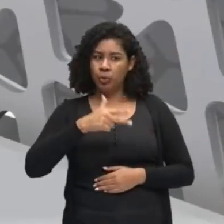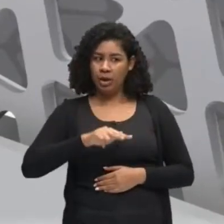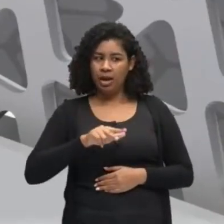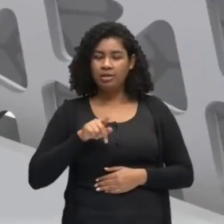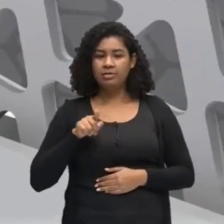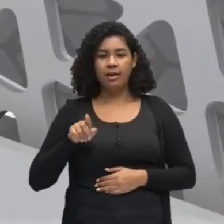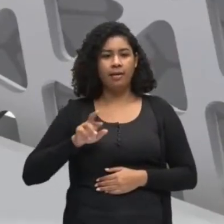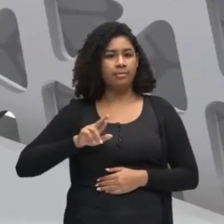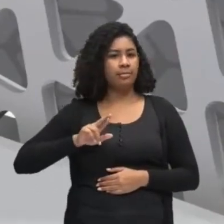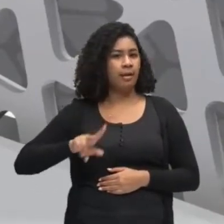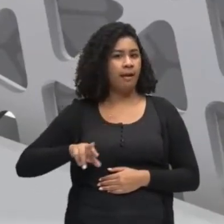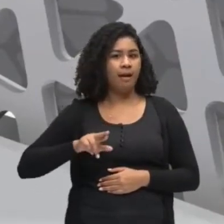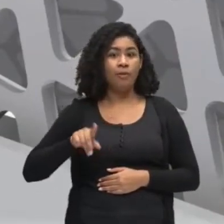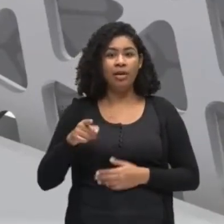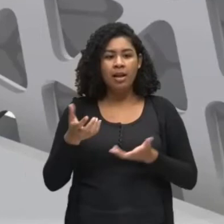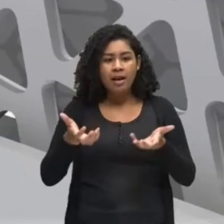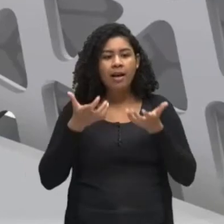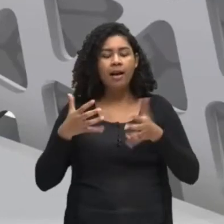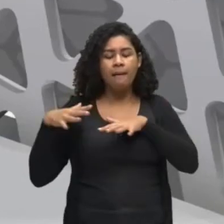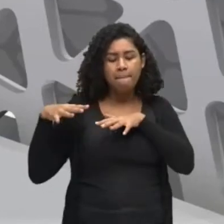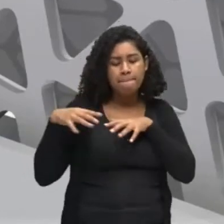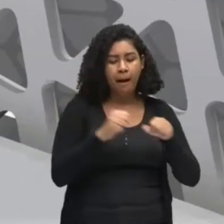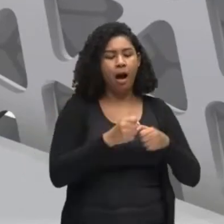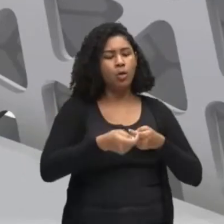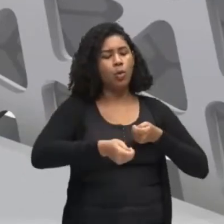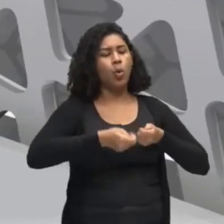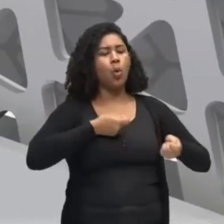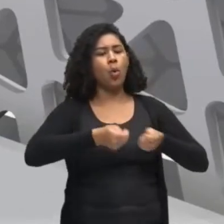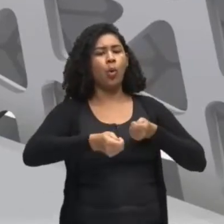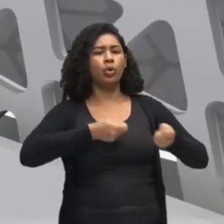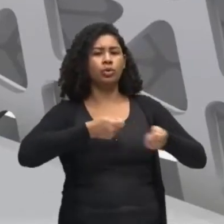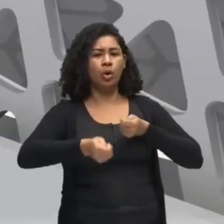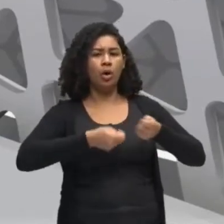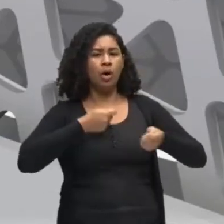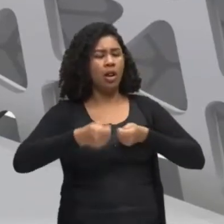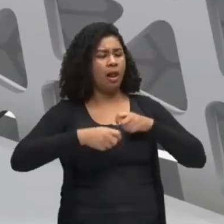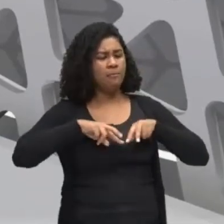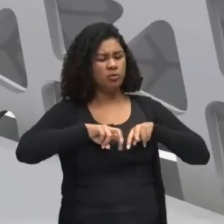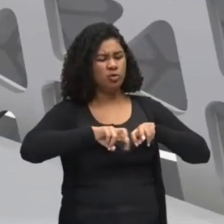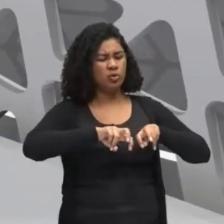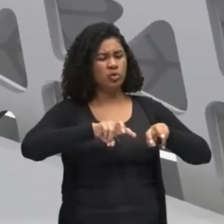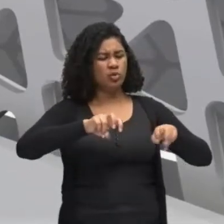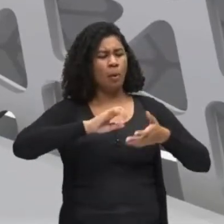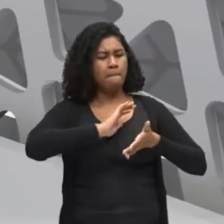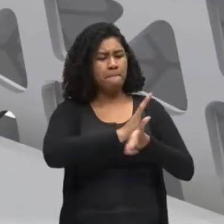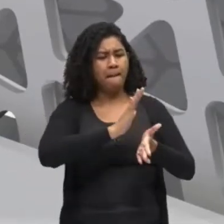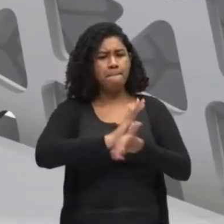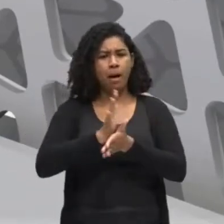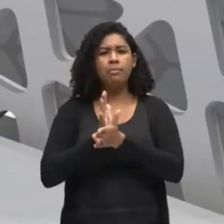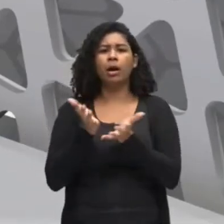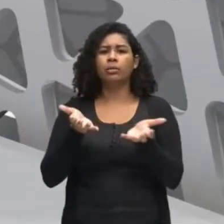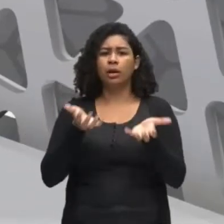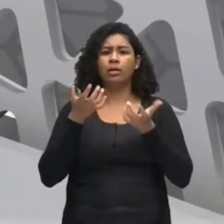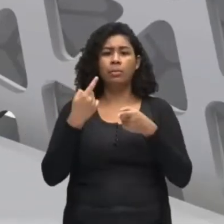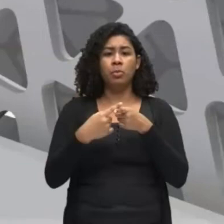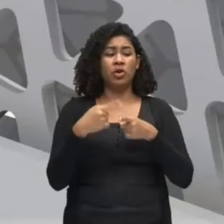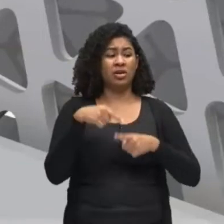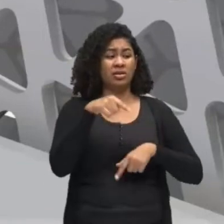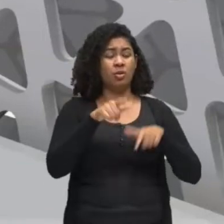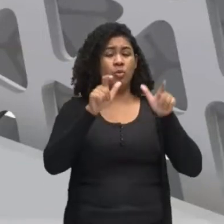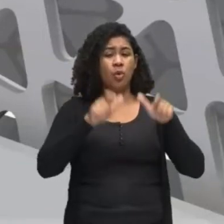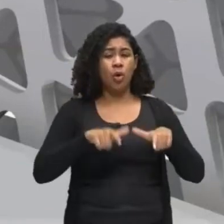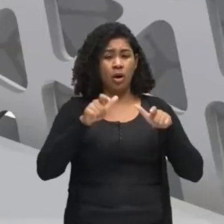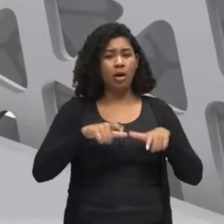queriam mesmo ocupar, controlar, explorar. Essa vai ser uma grande região de exploração das